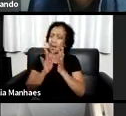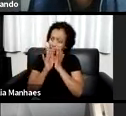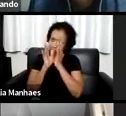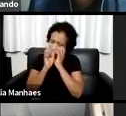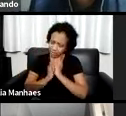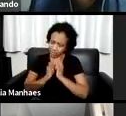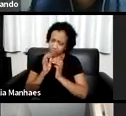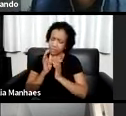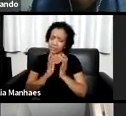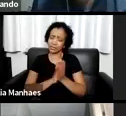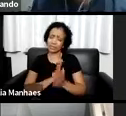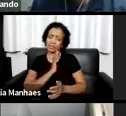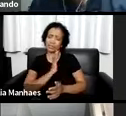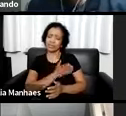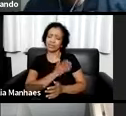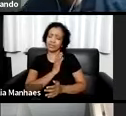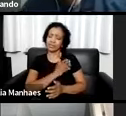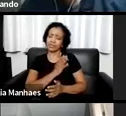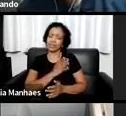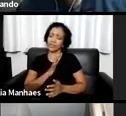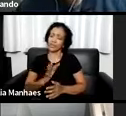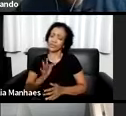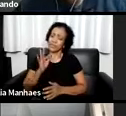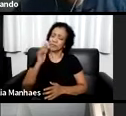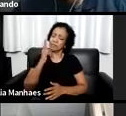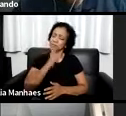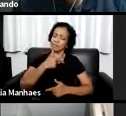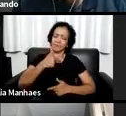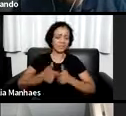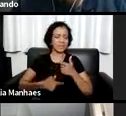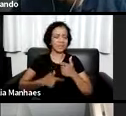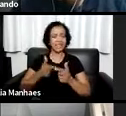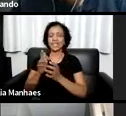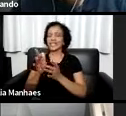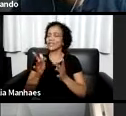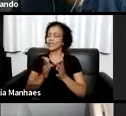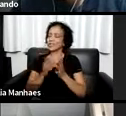para amar e servir ao Senhor. Ó Pai querido,